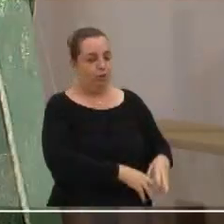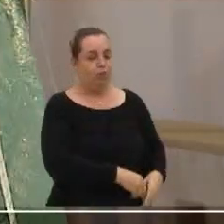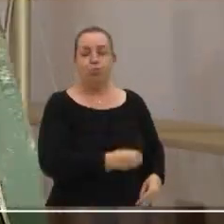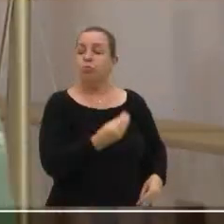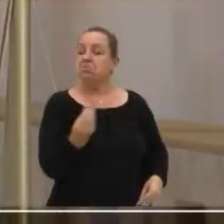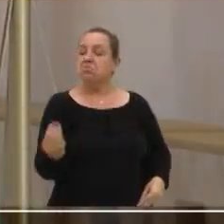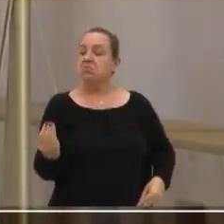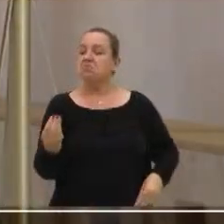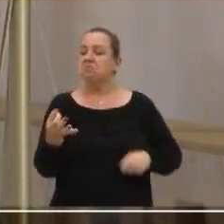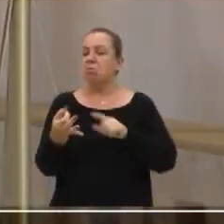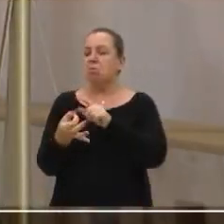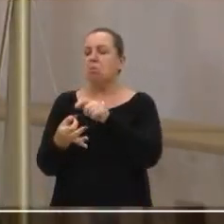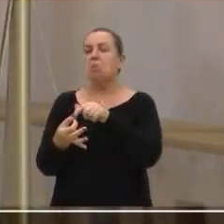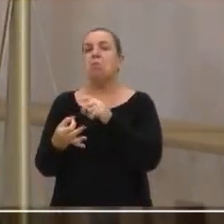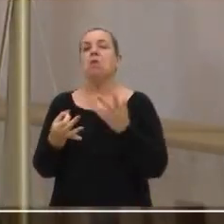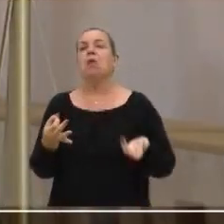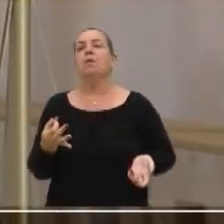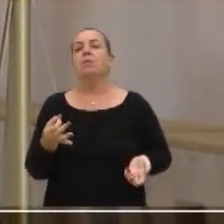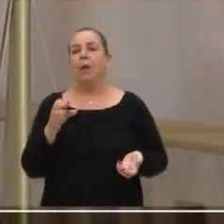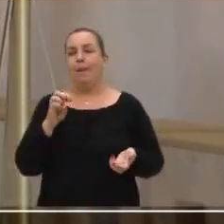e mostraram. Ora,